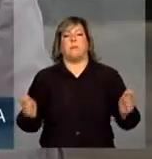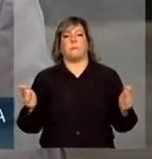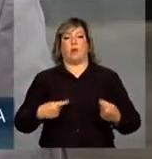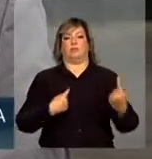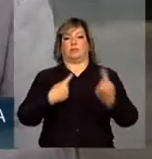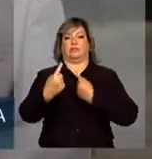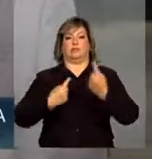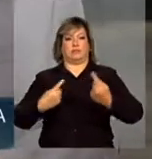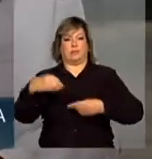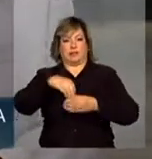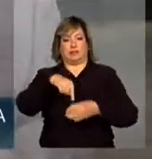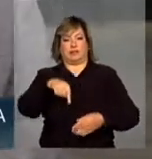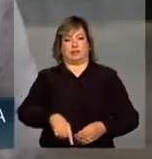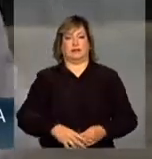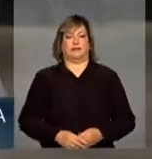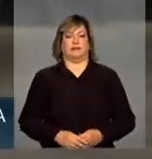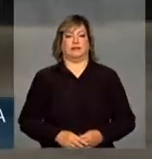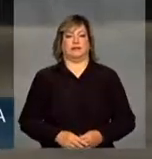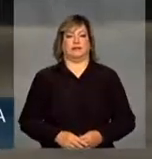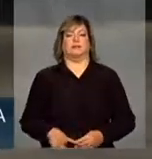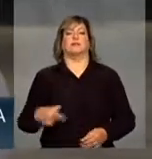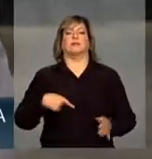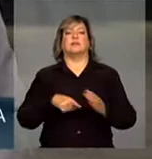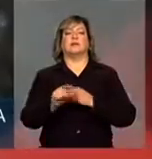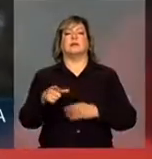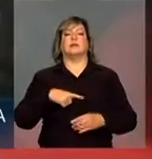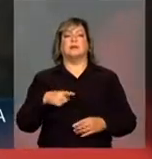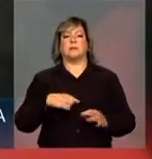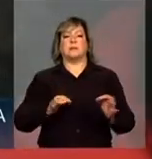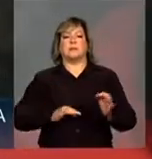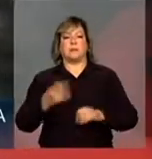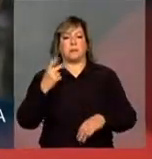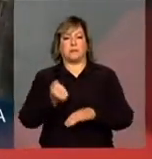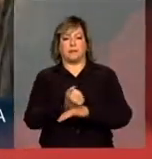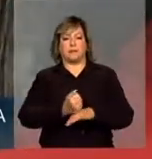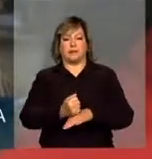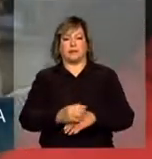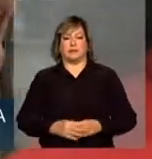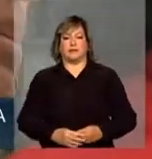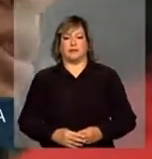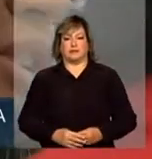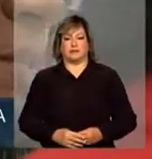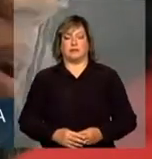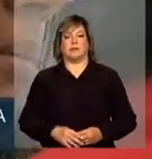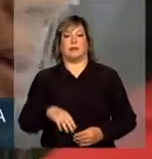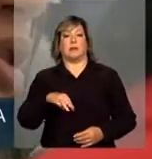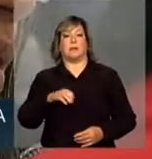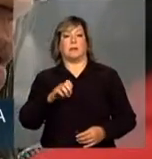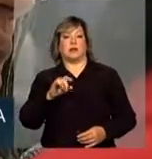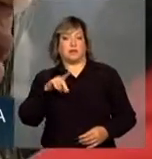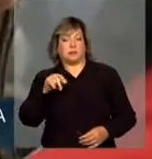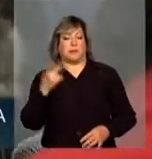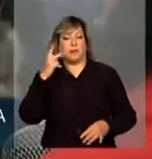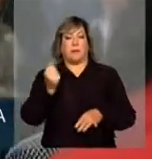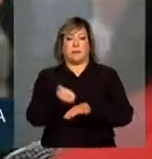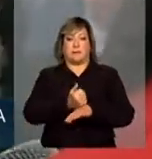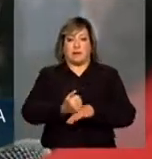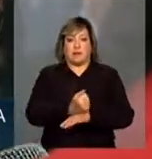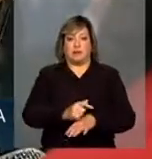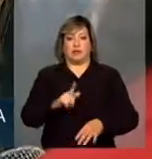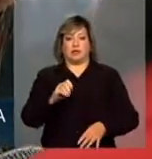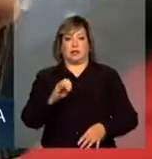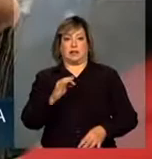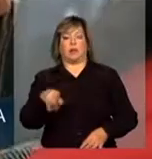no contêiner. As medidas para melhoria na gestão dos portos públicos vão ser anunciadas... Não entendi. Medidas para as melhorias da gestão